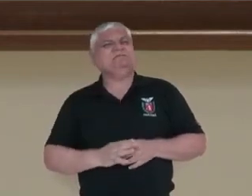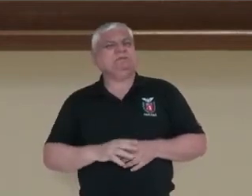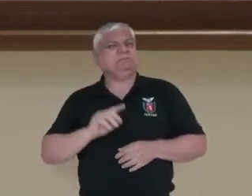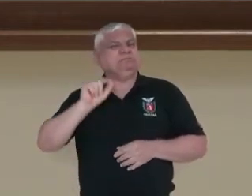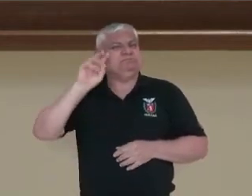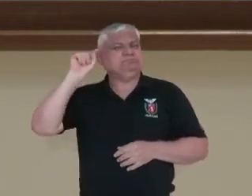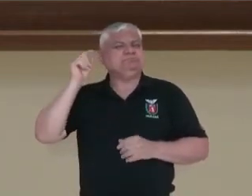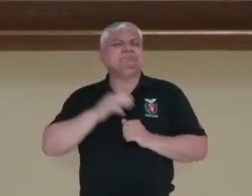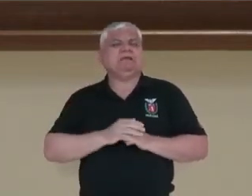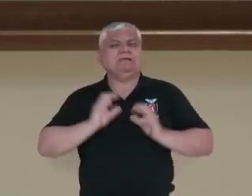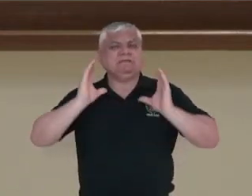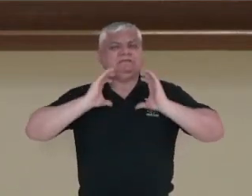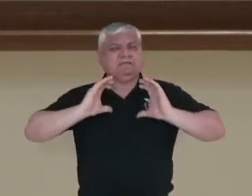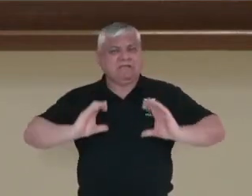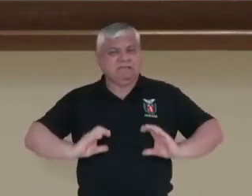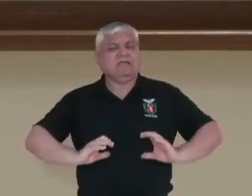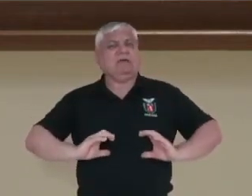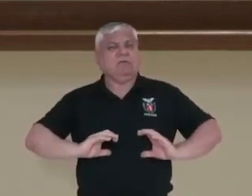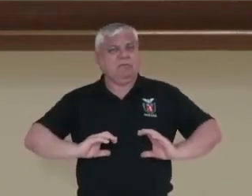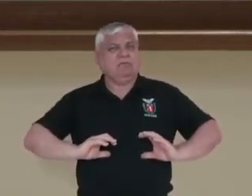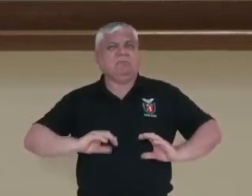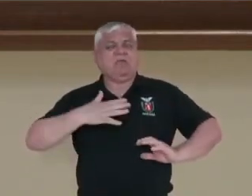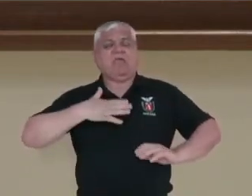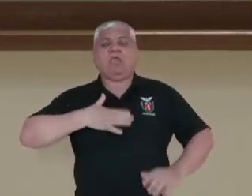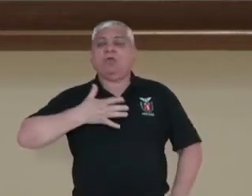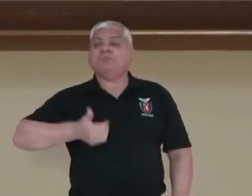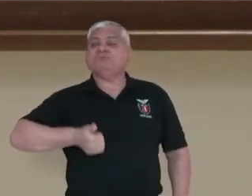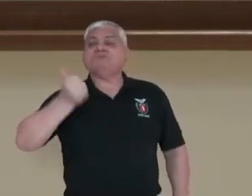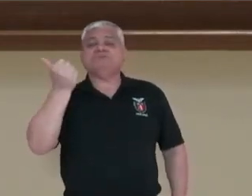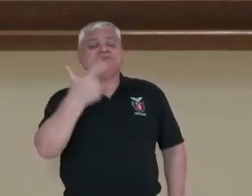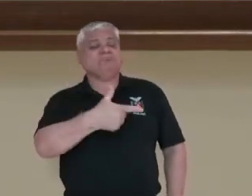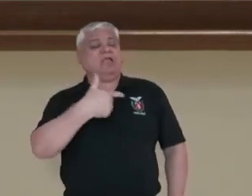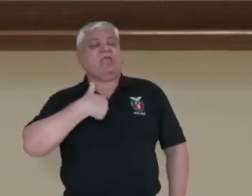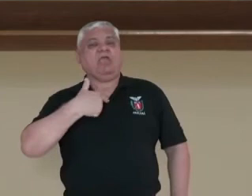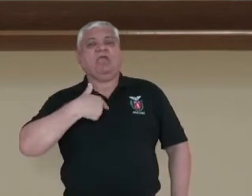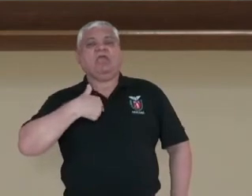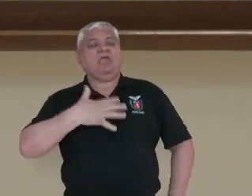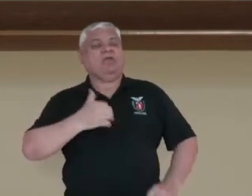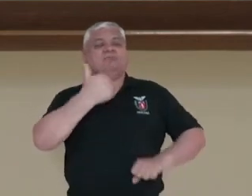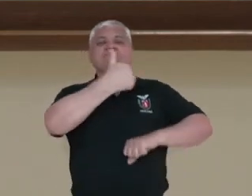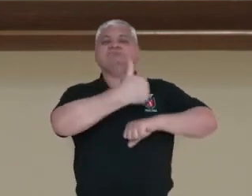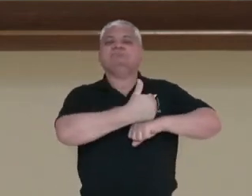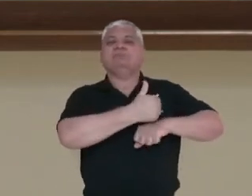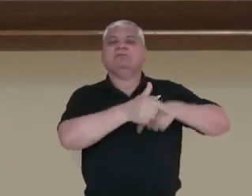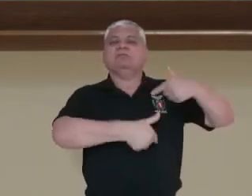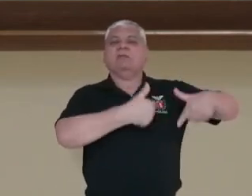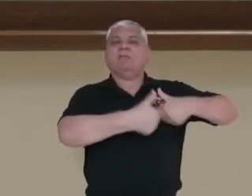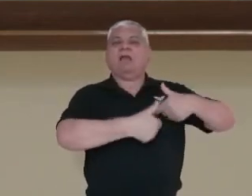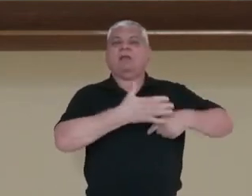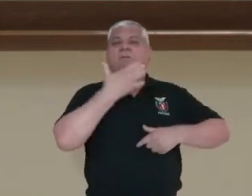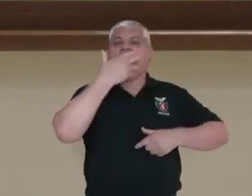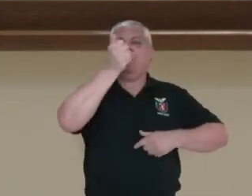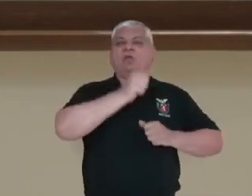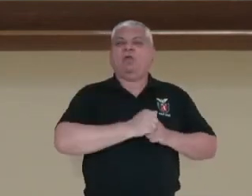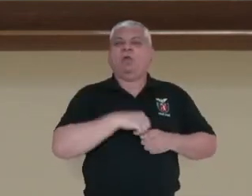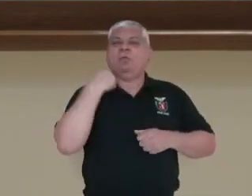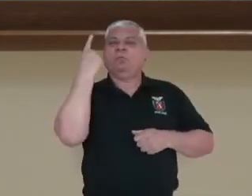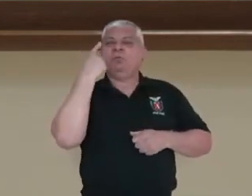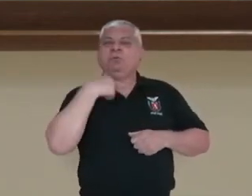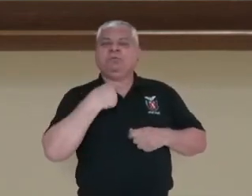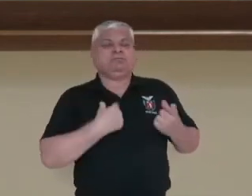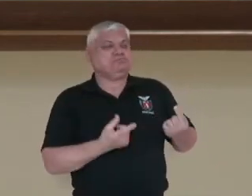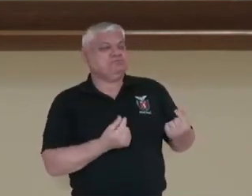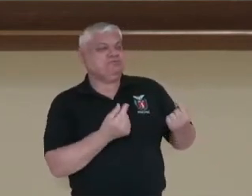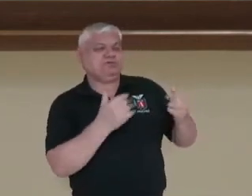alguns cidadãos eram mais cidadãos que outros, por ter cargos, por ter postos, por questões políticas, por questões